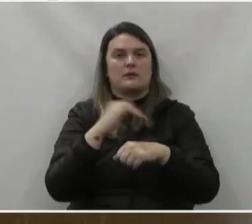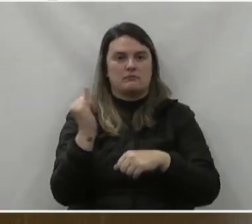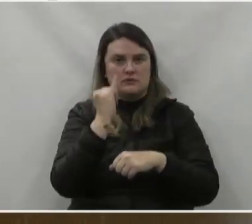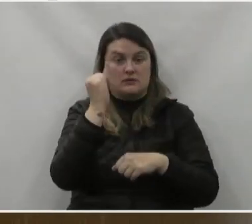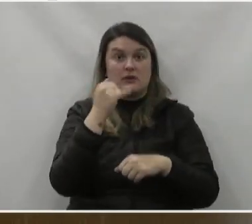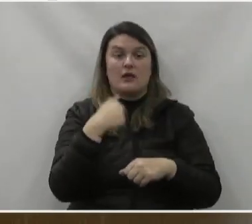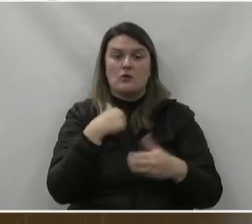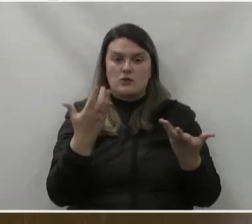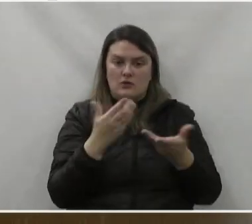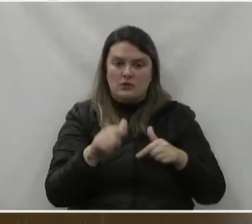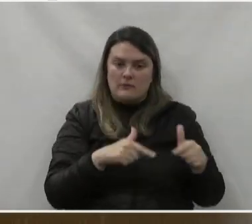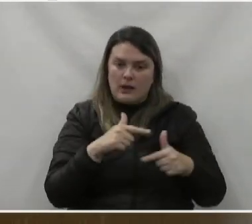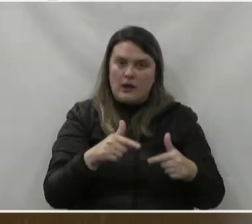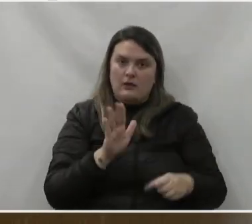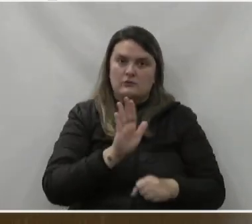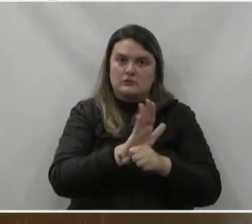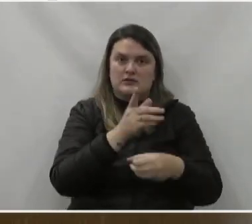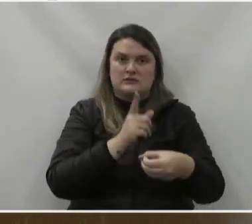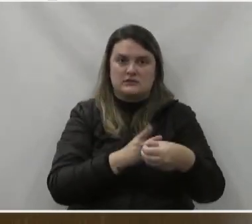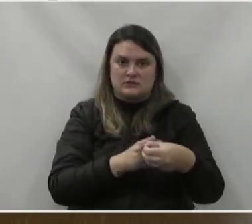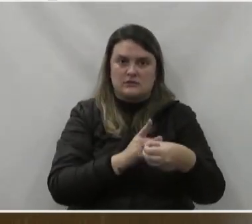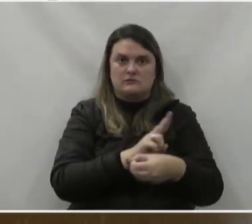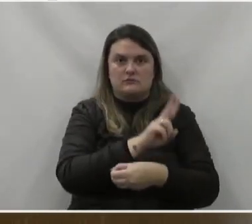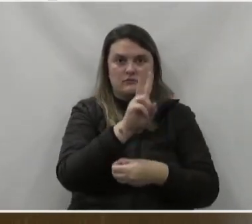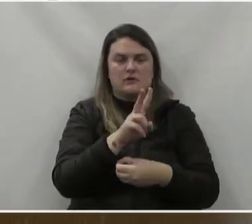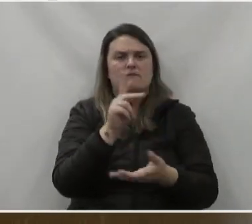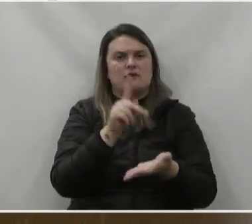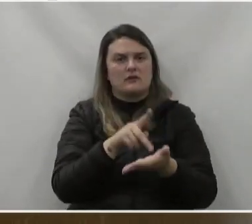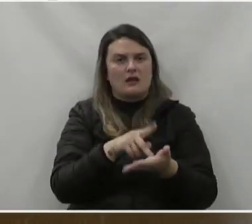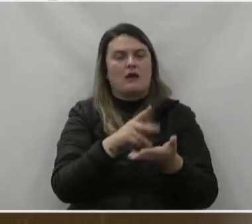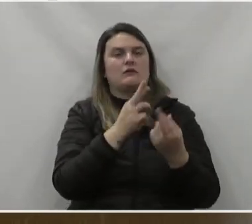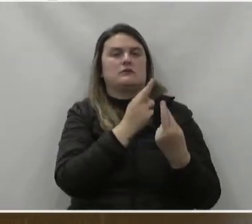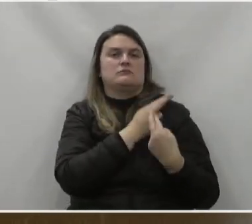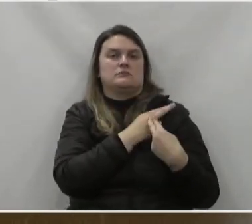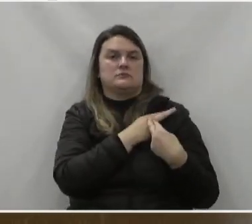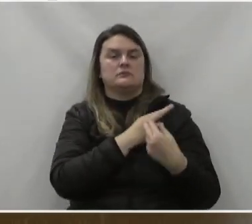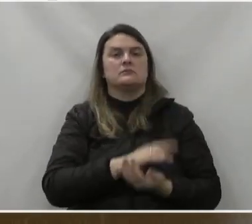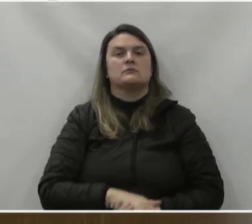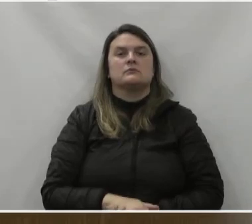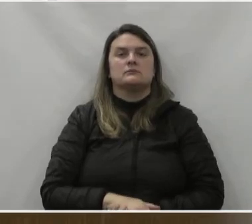por uma vitória com civilidade, verdade e responsabilidade.